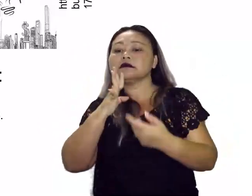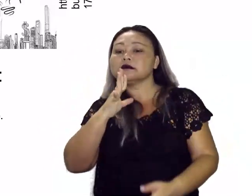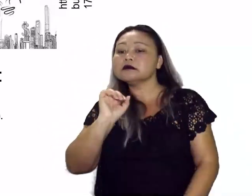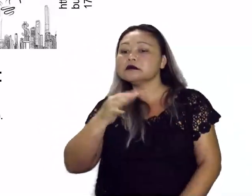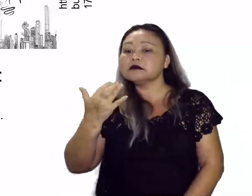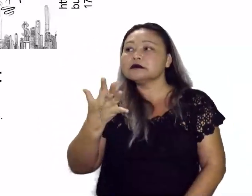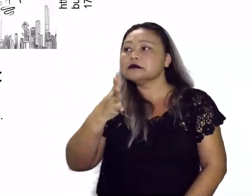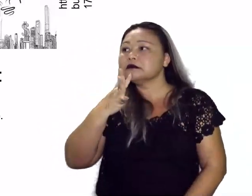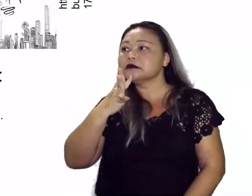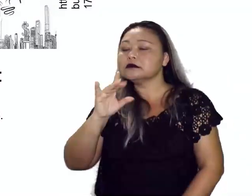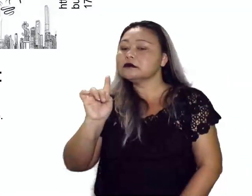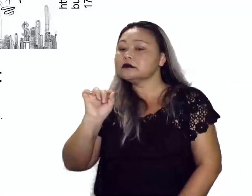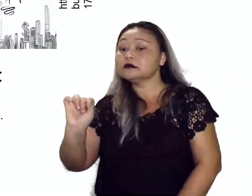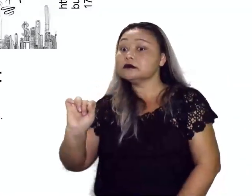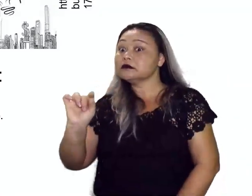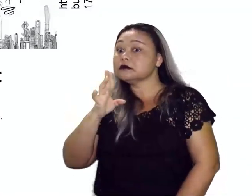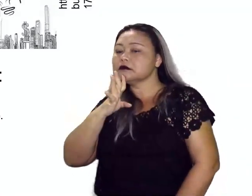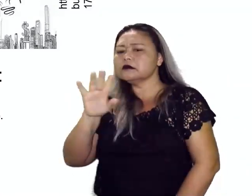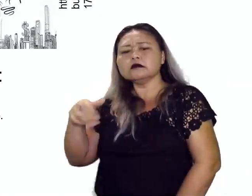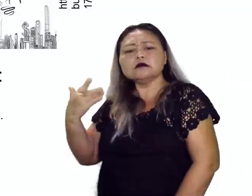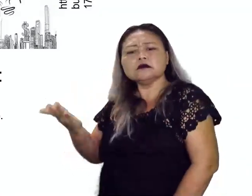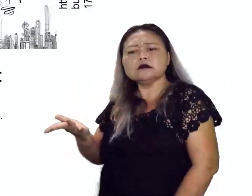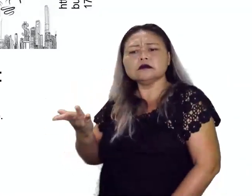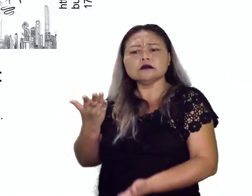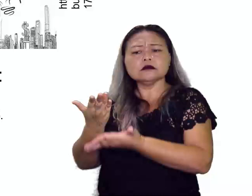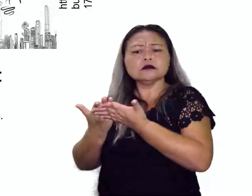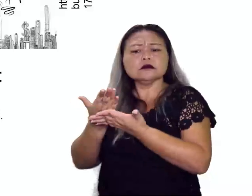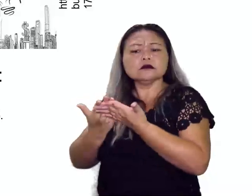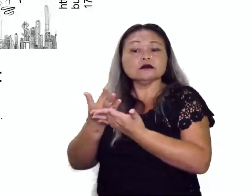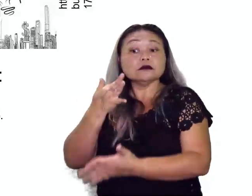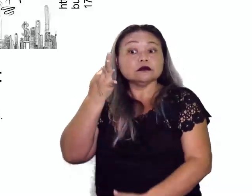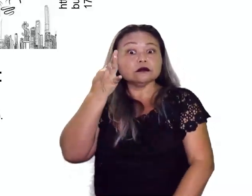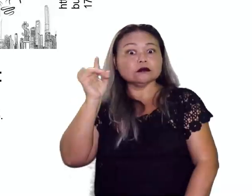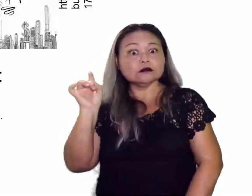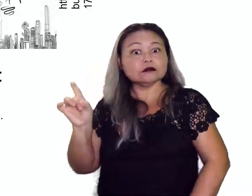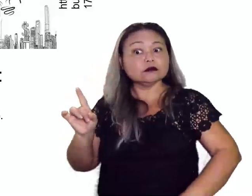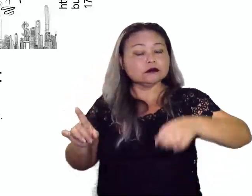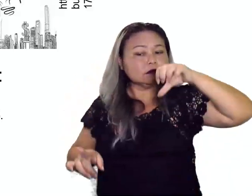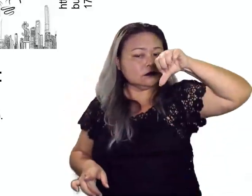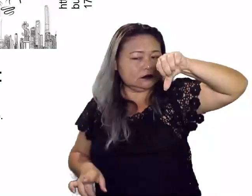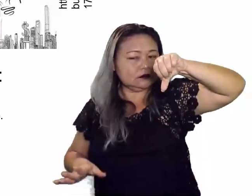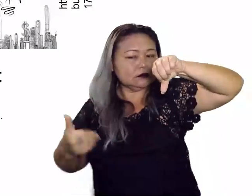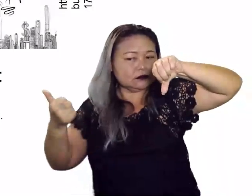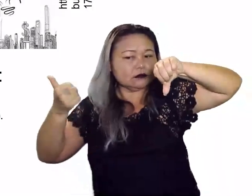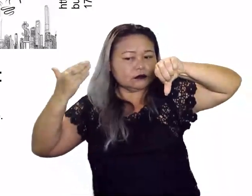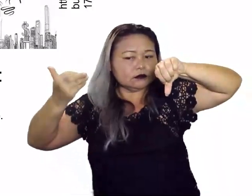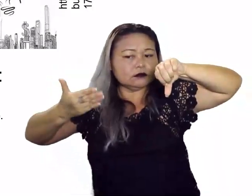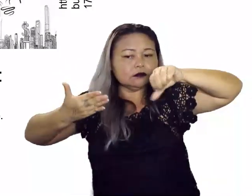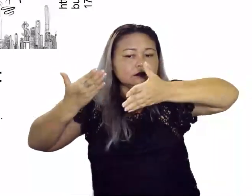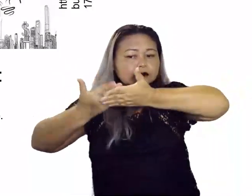que não quer, né? Por que razão estudar filosofia? Coloquei 9, tá? Tem lá na primeira aula.